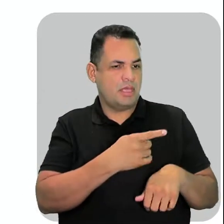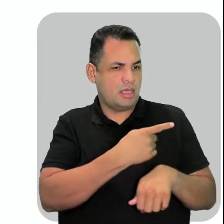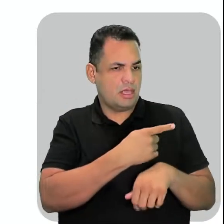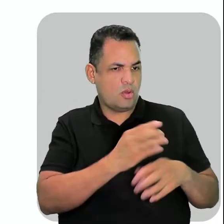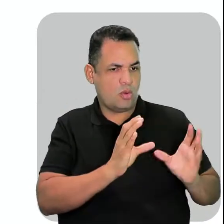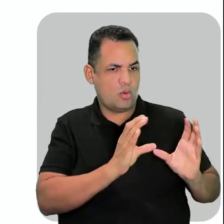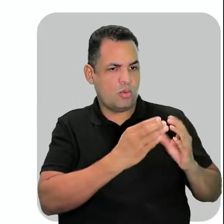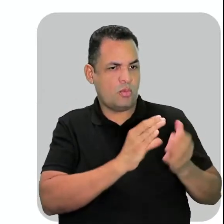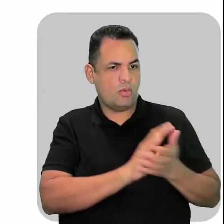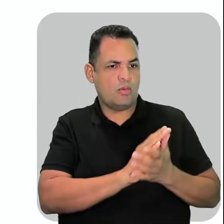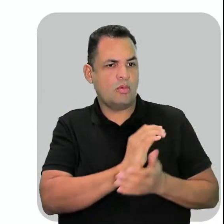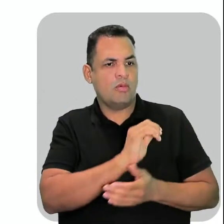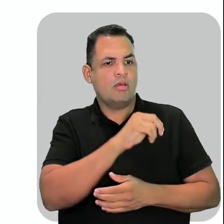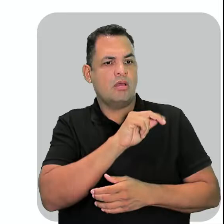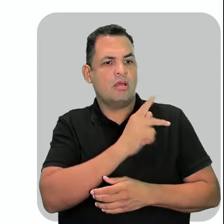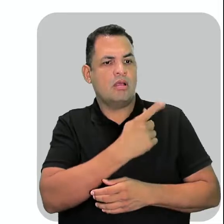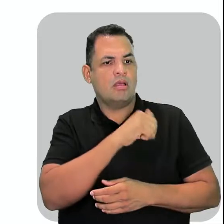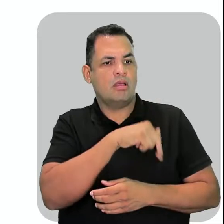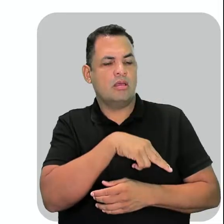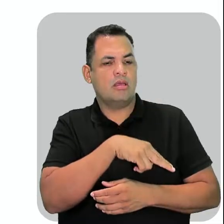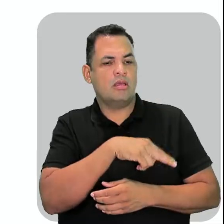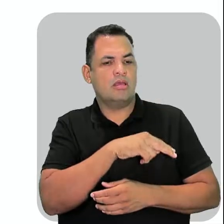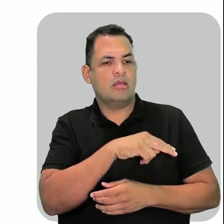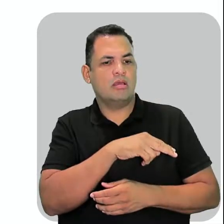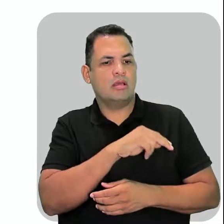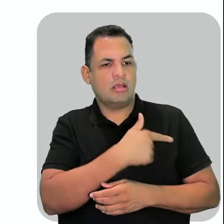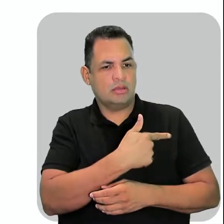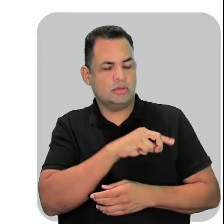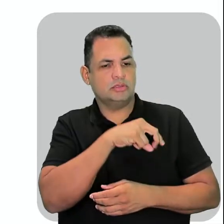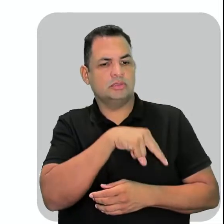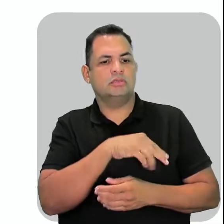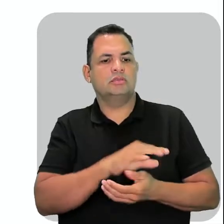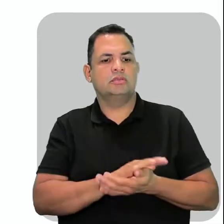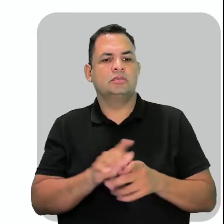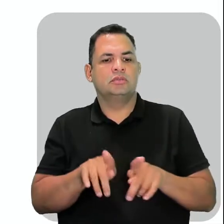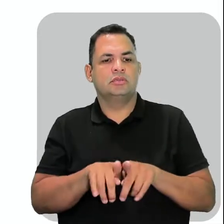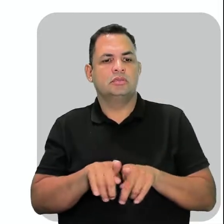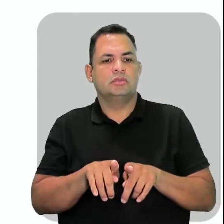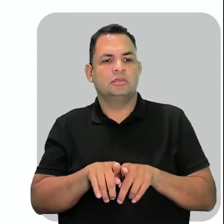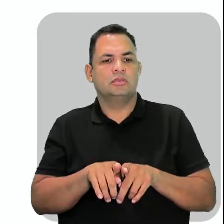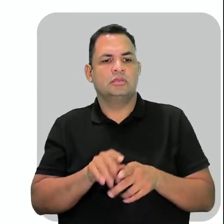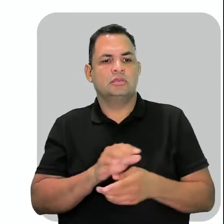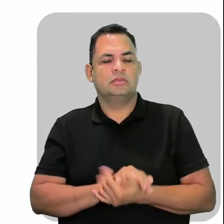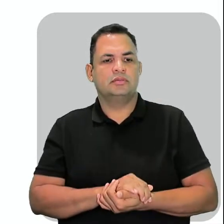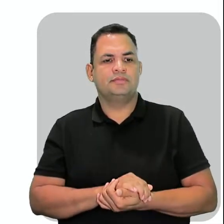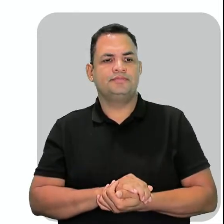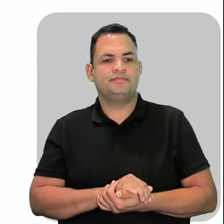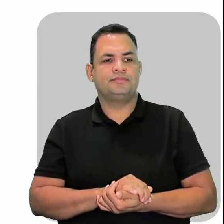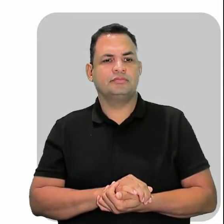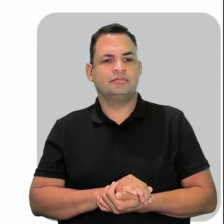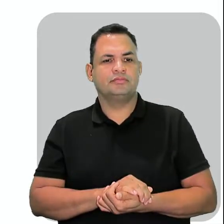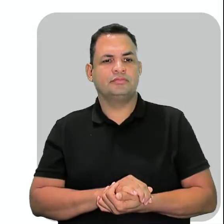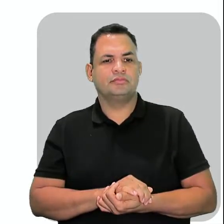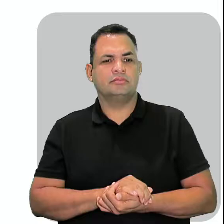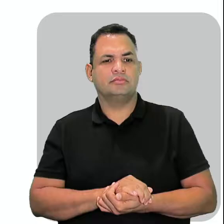amino, e aqui eu tenho quem? O grupo R, né? O radical, que nesse caso aqui é